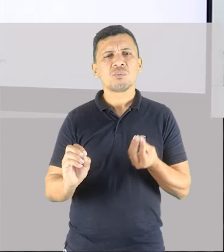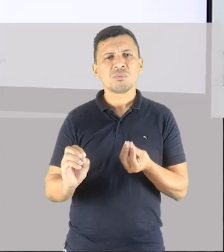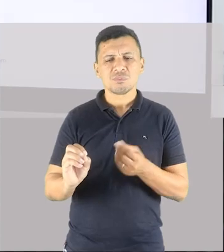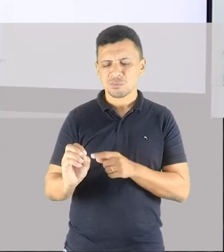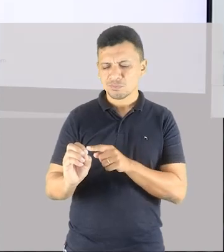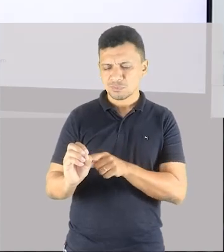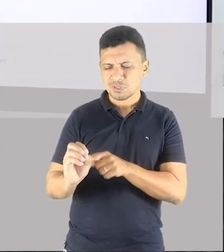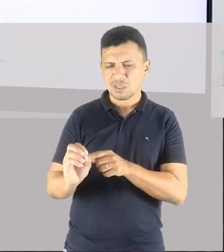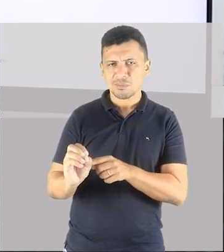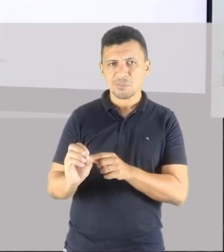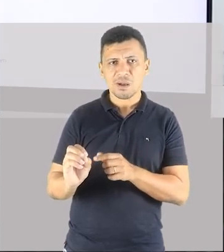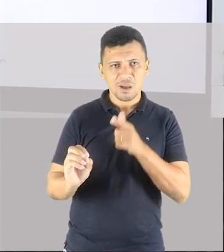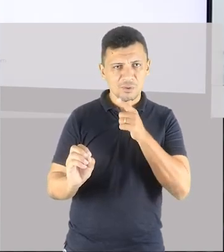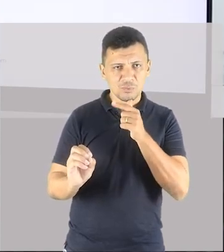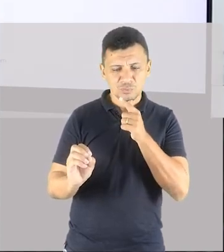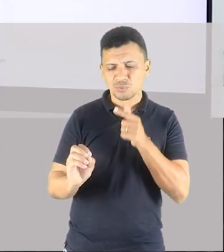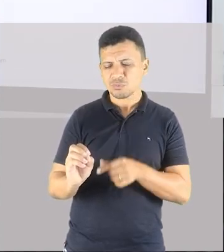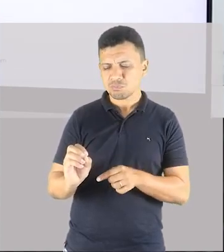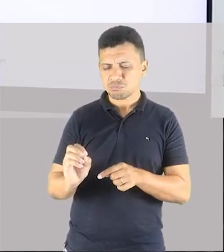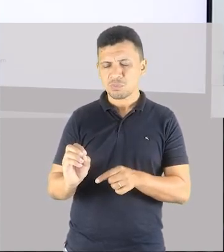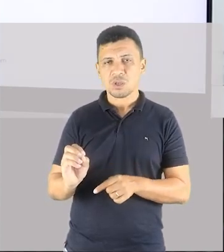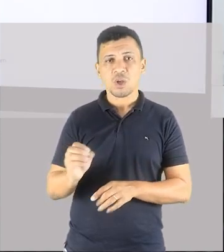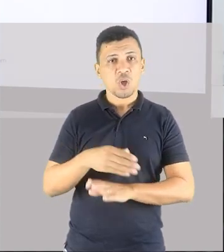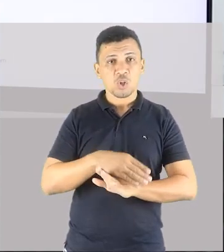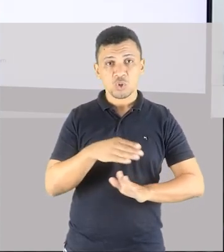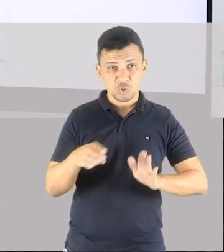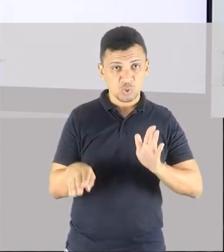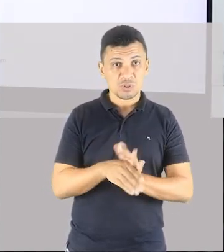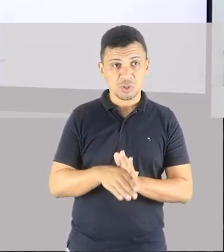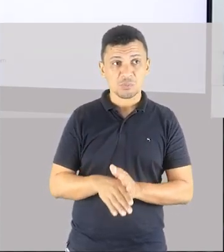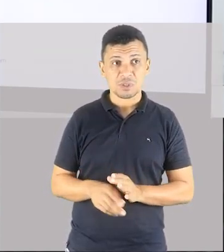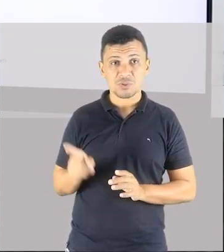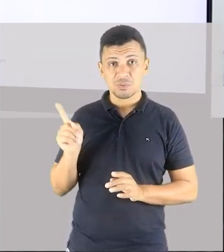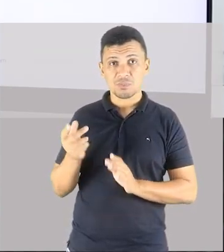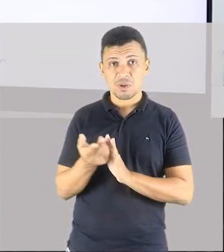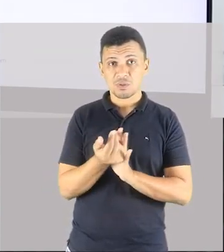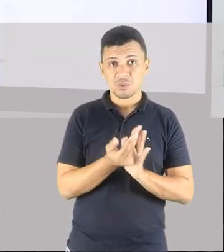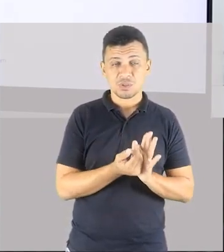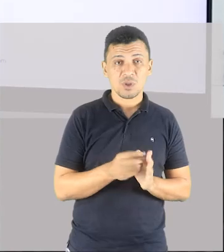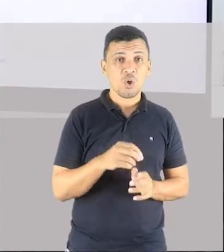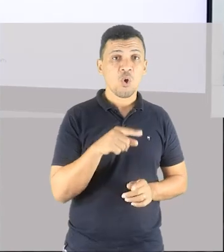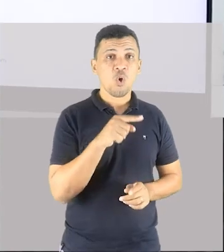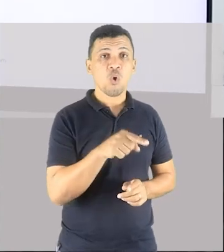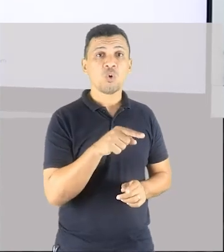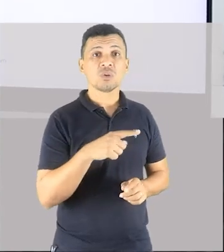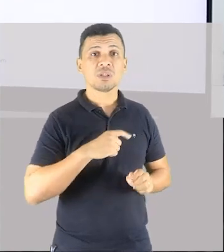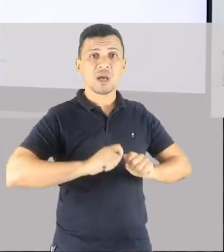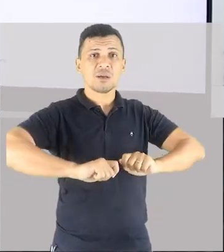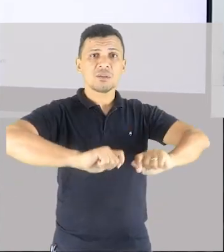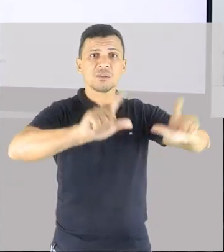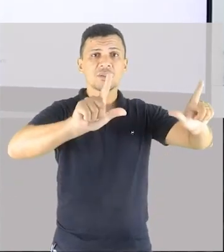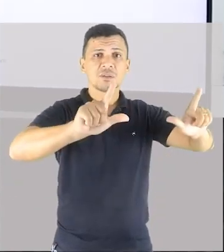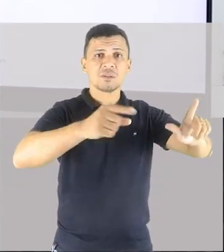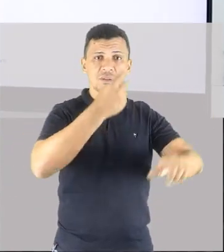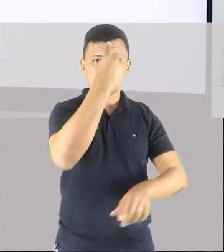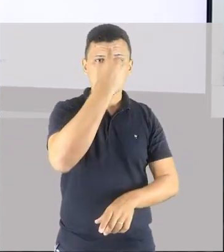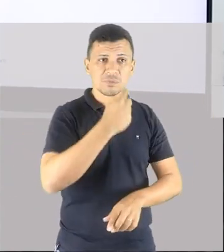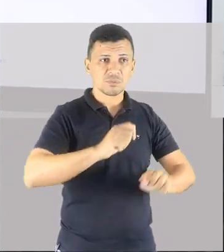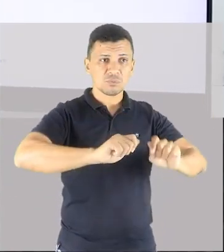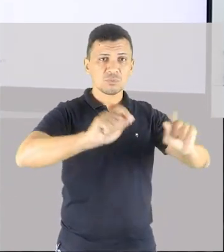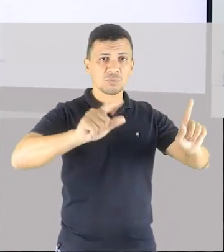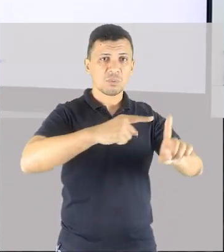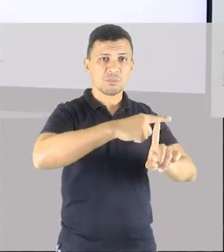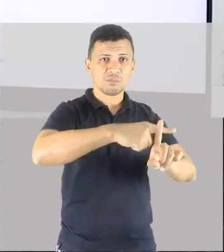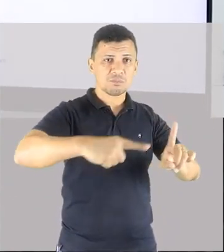corpo mergulhado em um fluido, pode ser totalmente, como eu botei aqui, ó, ou parcialmente, como está na figura. Ela